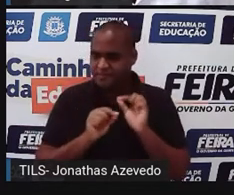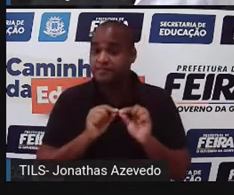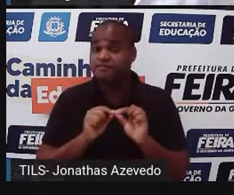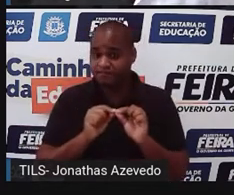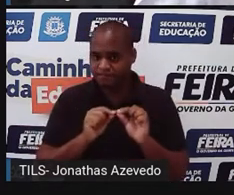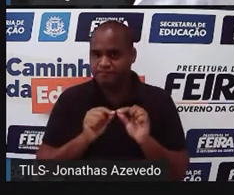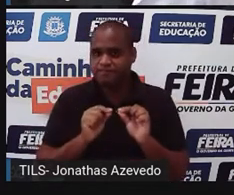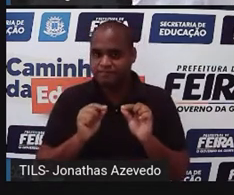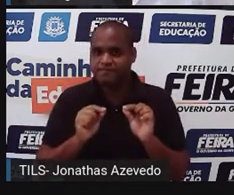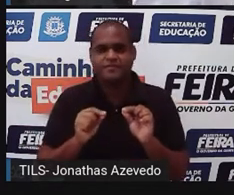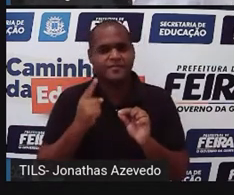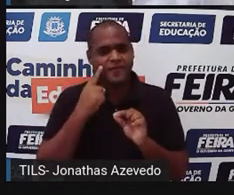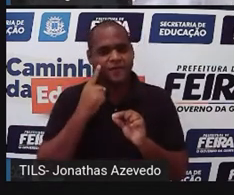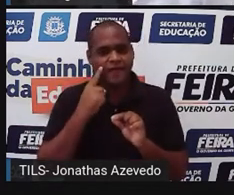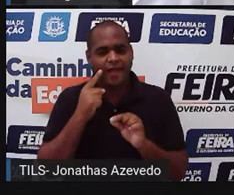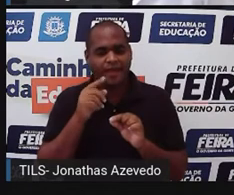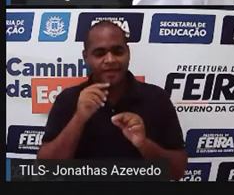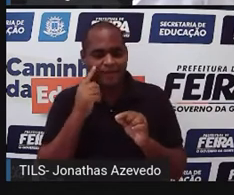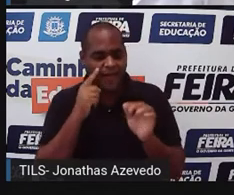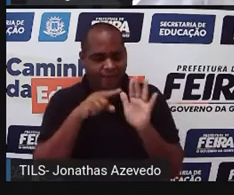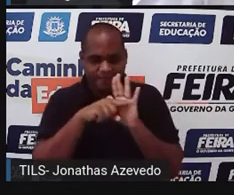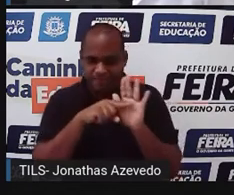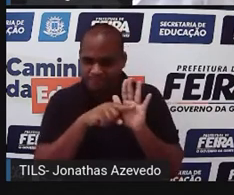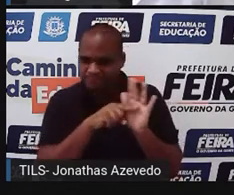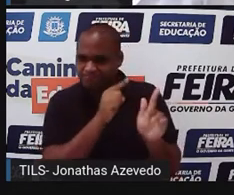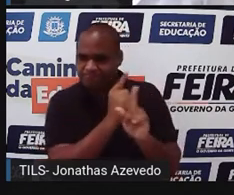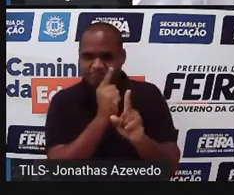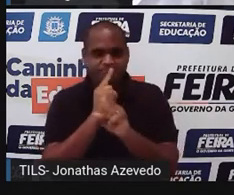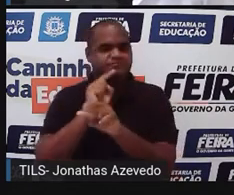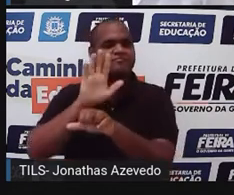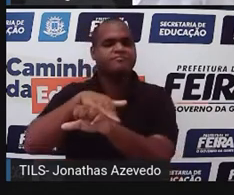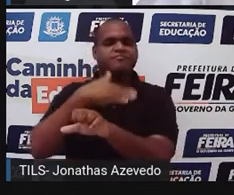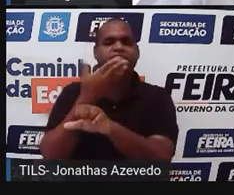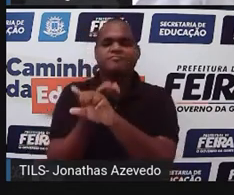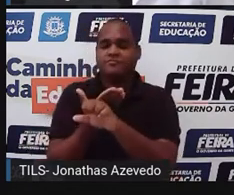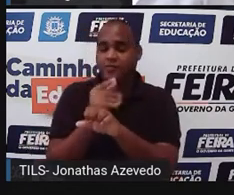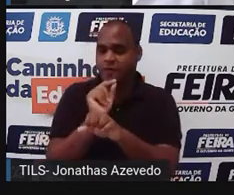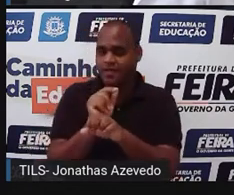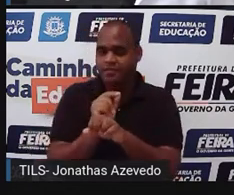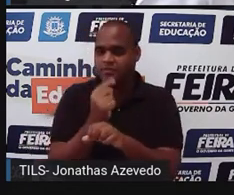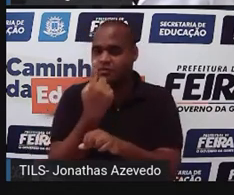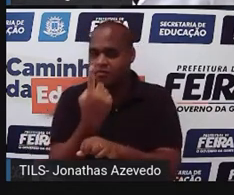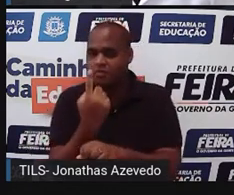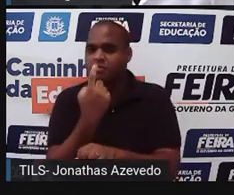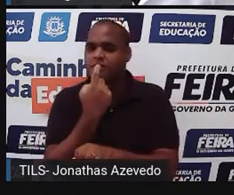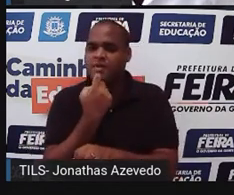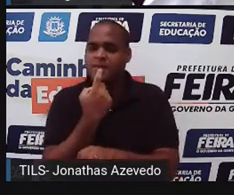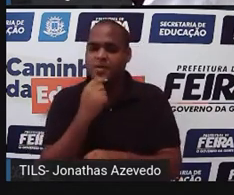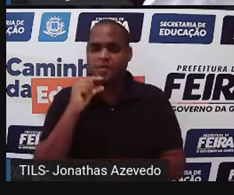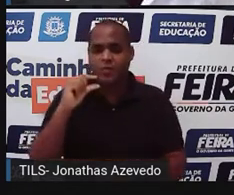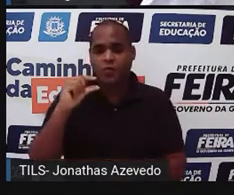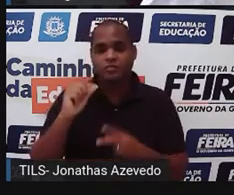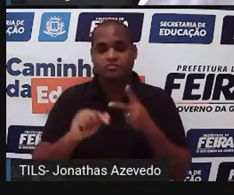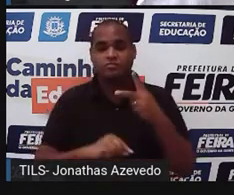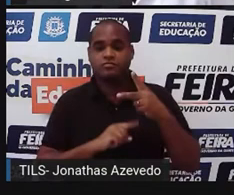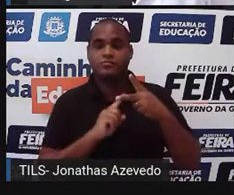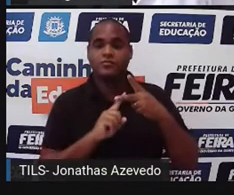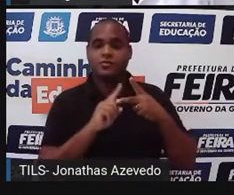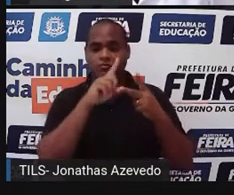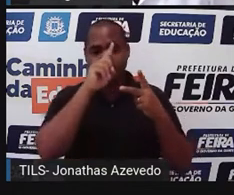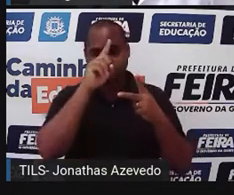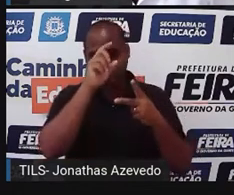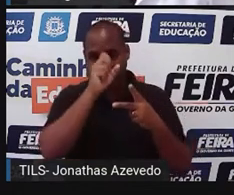vamos fazer essa avaliação Zinha até esse momento da aula número 1 em vermelho para pouco número 2